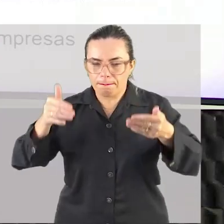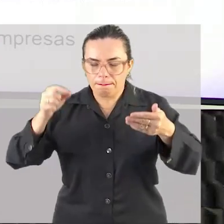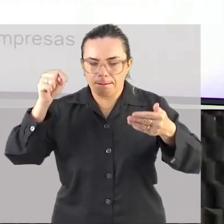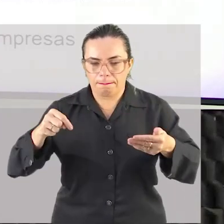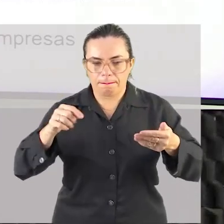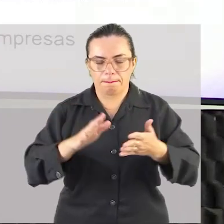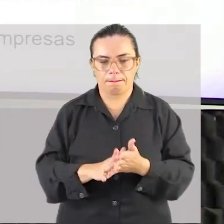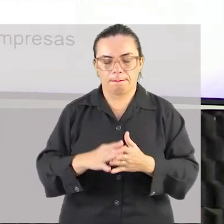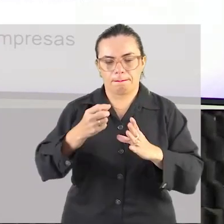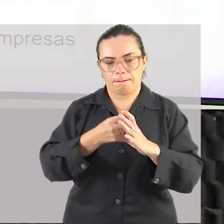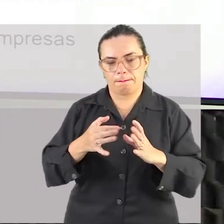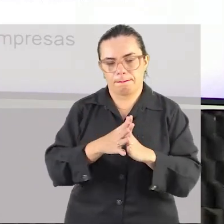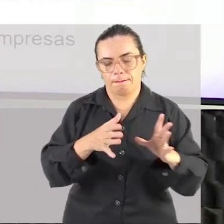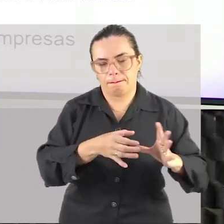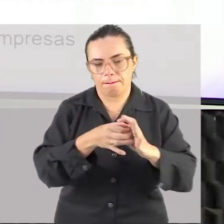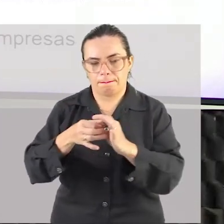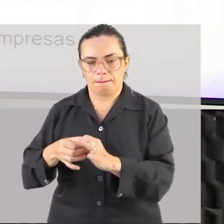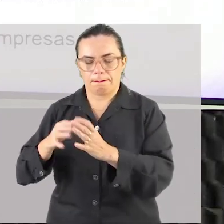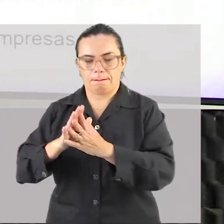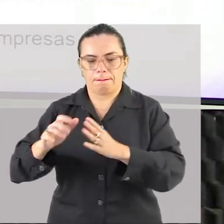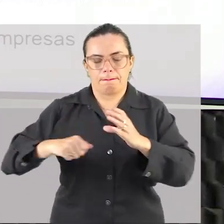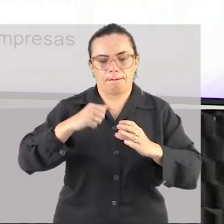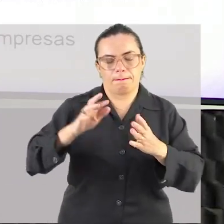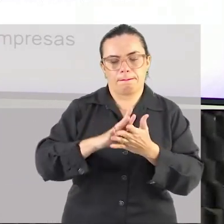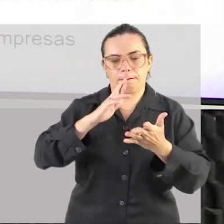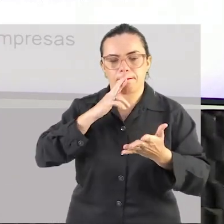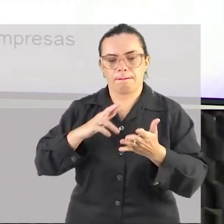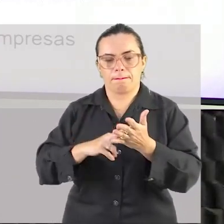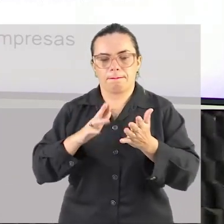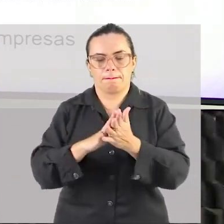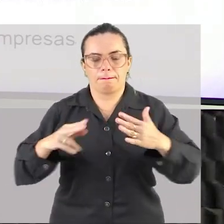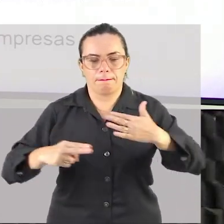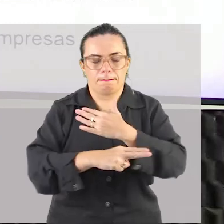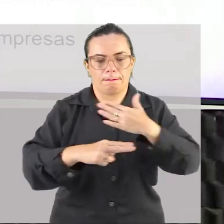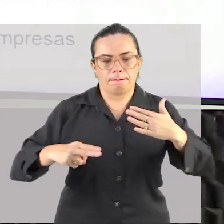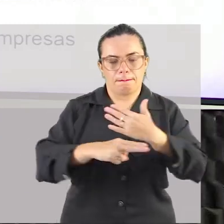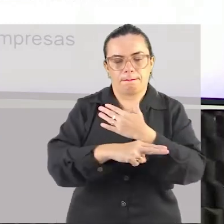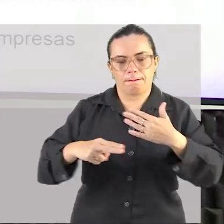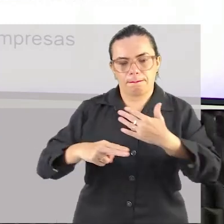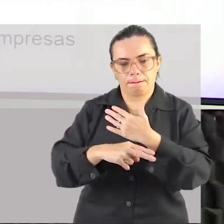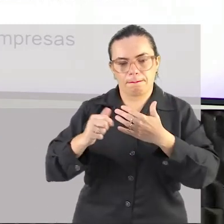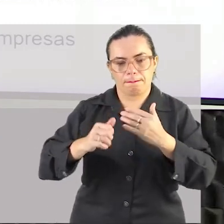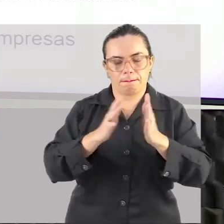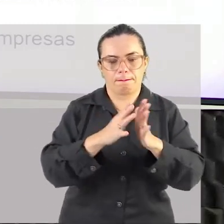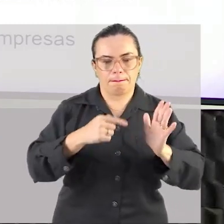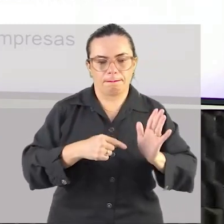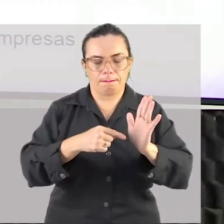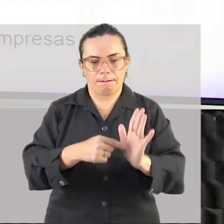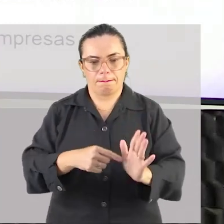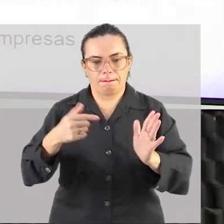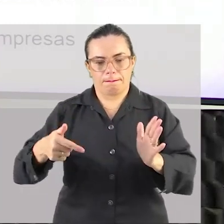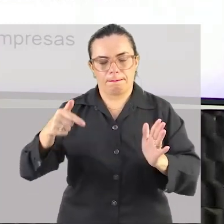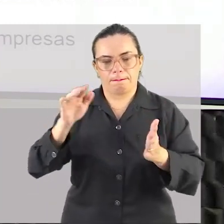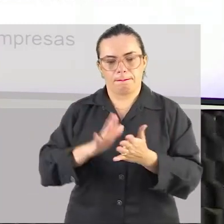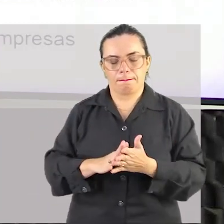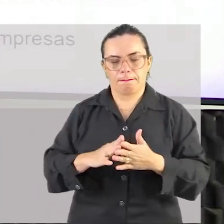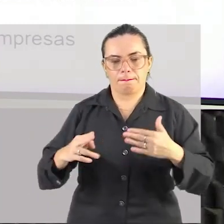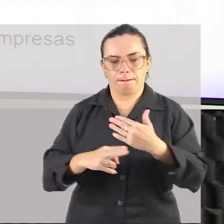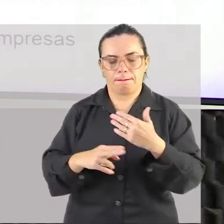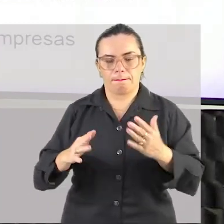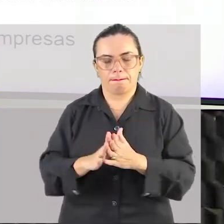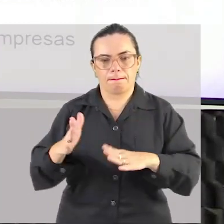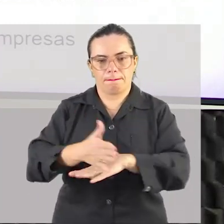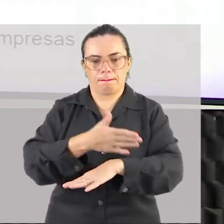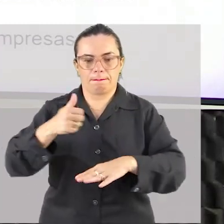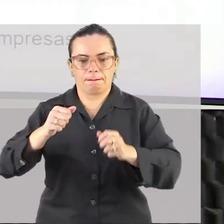como uma das questões que nós resolvemos aí em outro vídeo sobre urbanização, e que a gente, para tratar os problemas urbanos, precisa